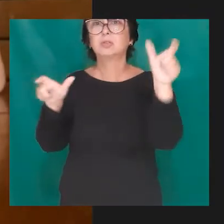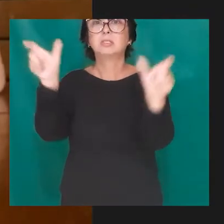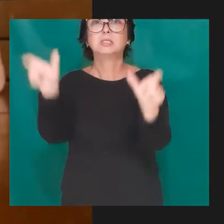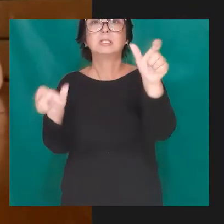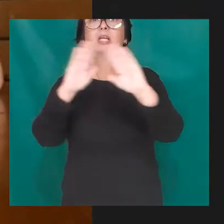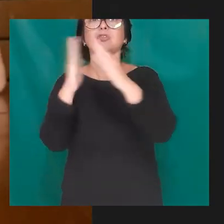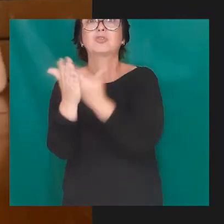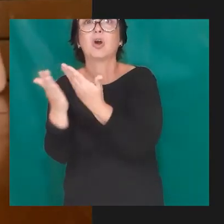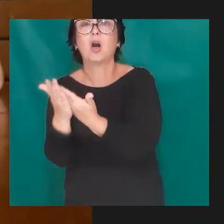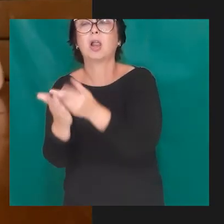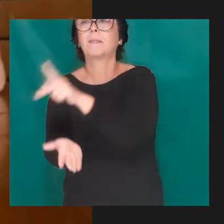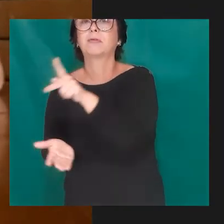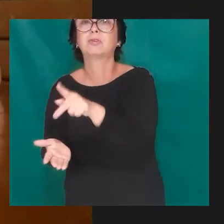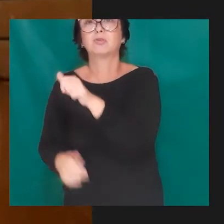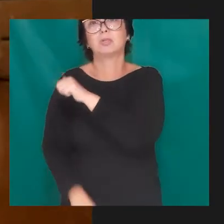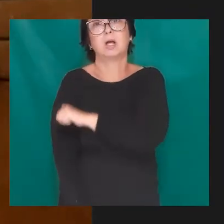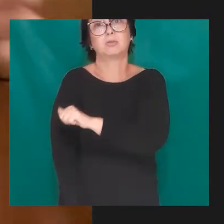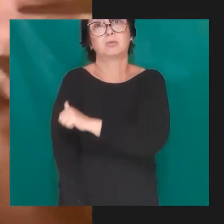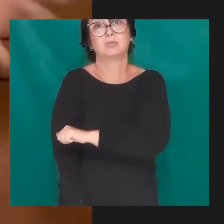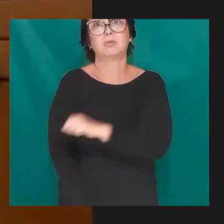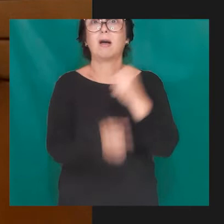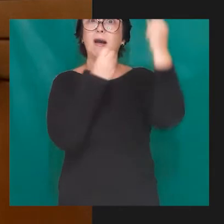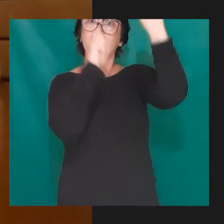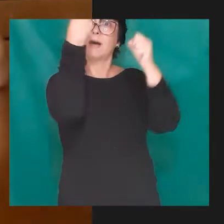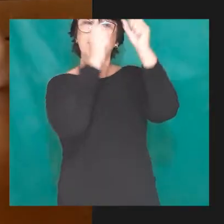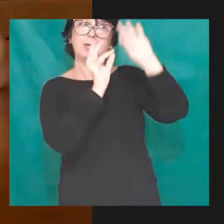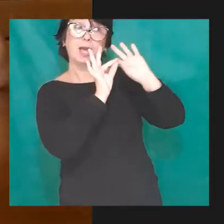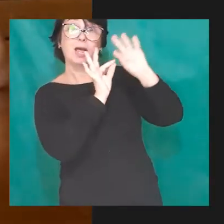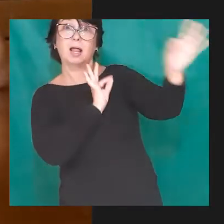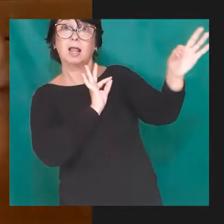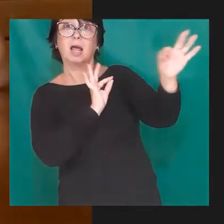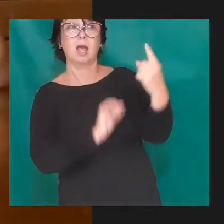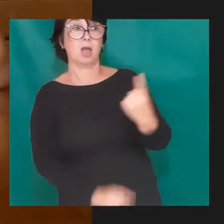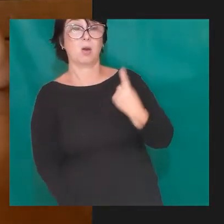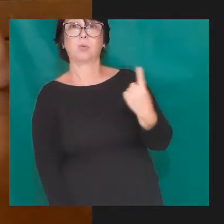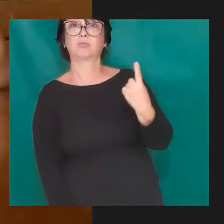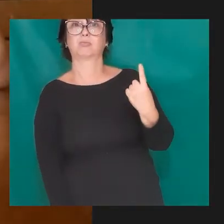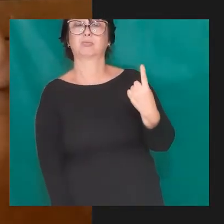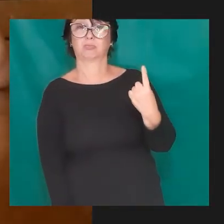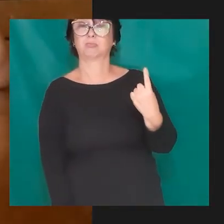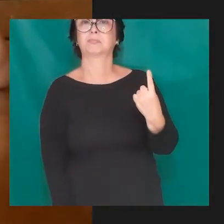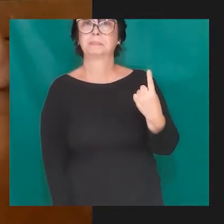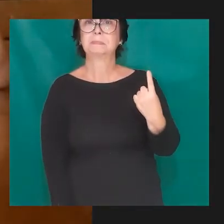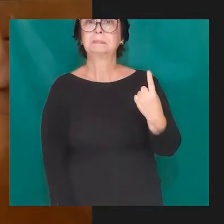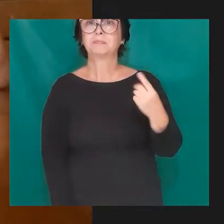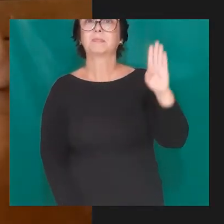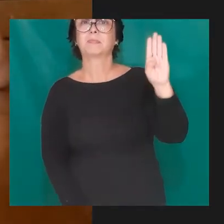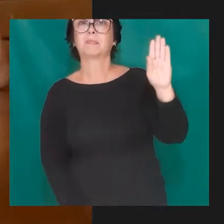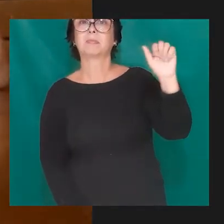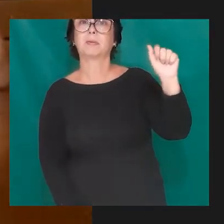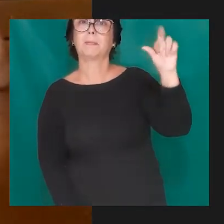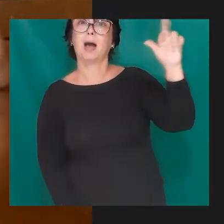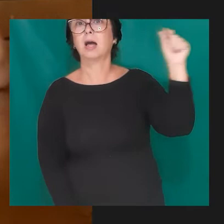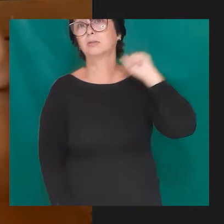as escolas, né? Então tem o professor e os alunos. Então, a fabricação, a gente faz ali na Barra do Mineiro,